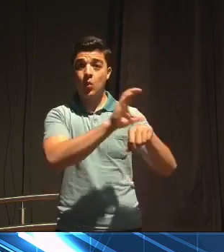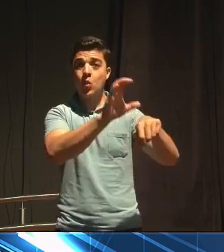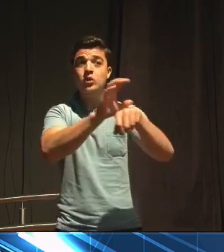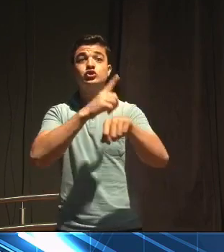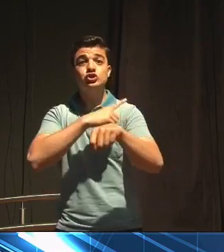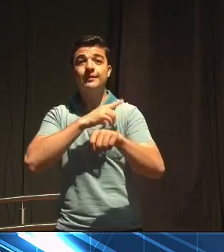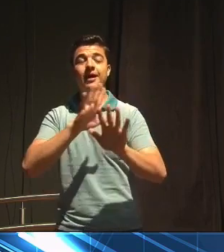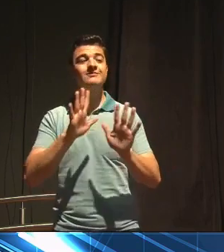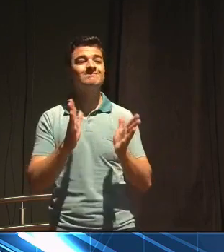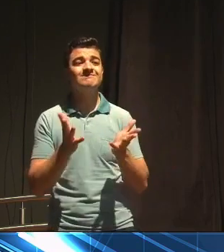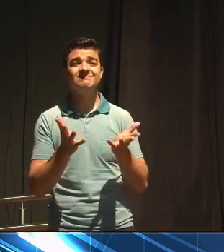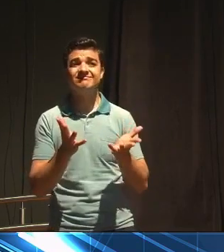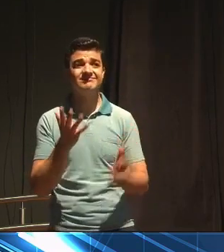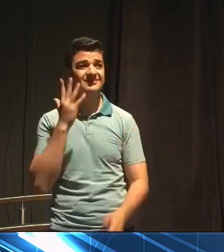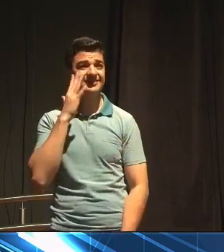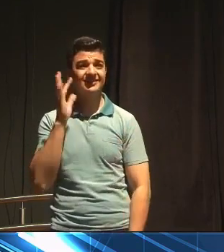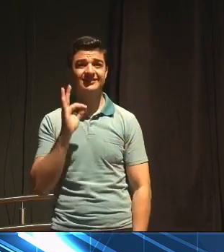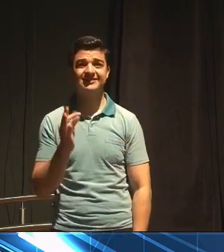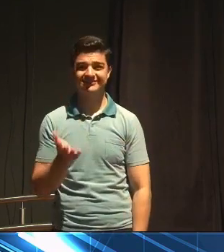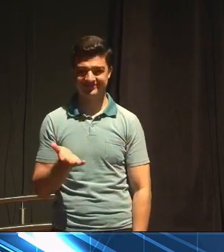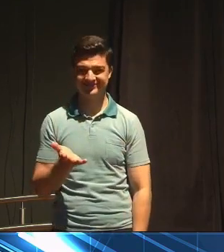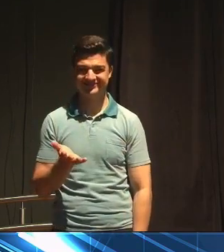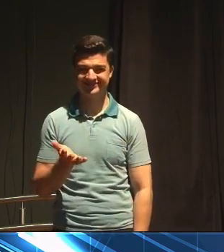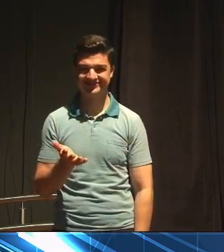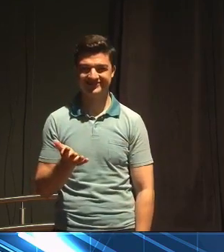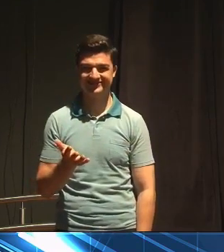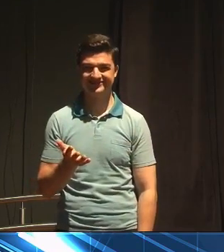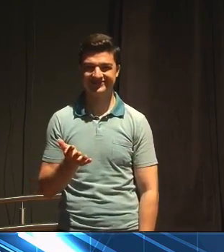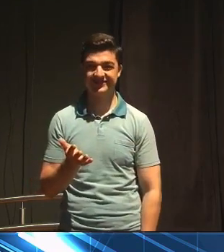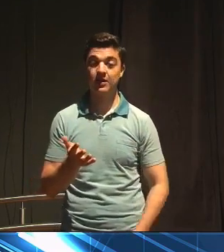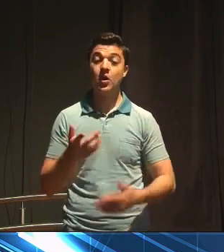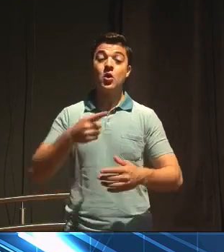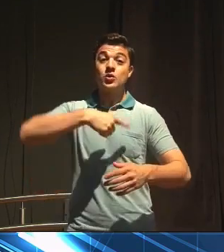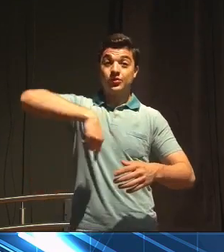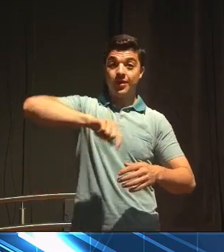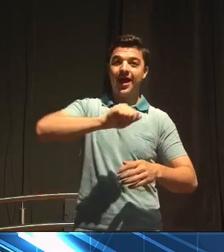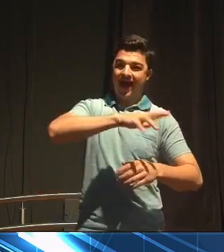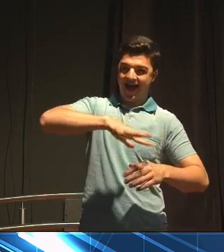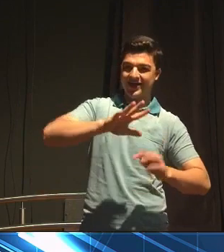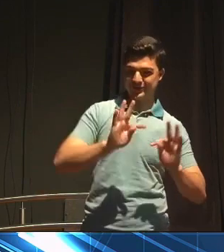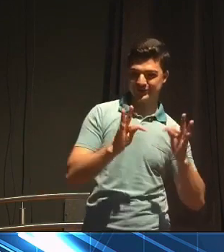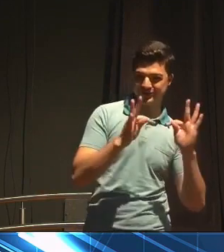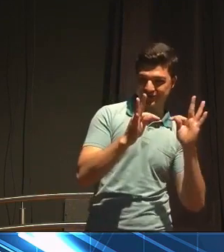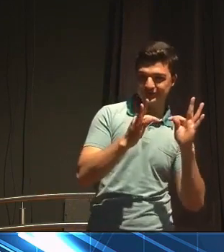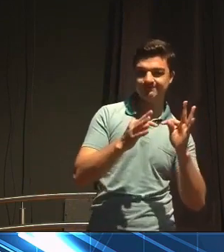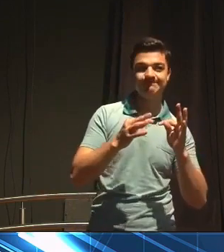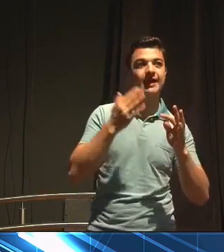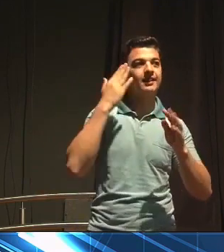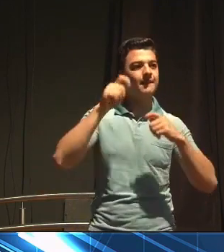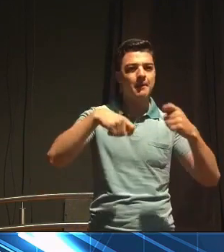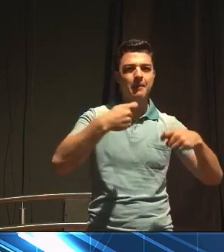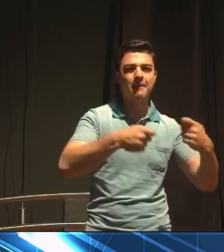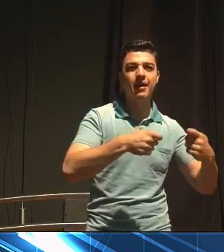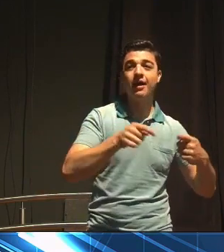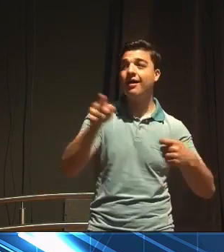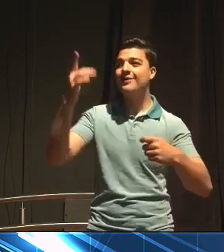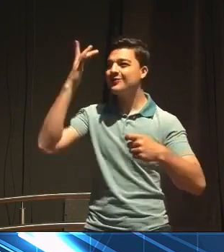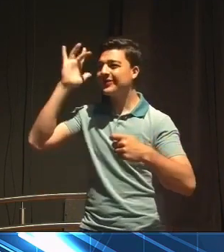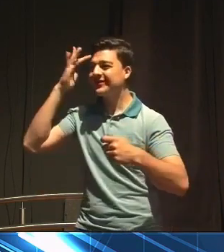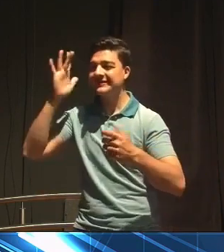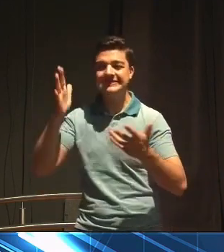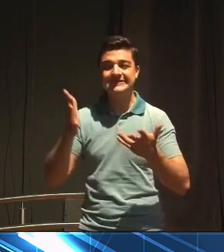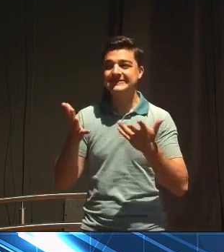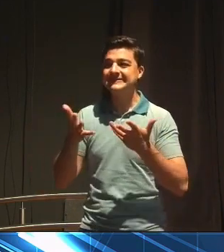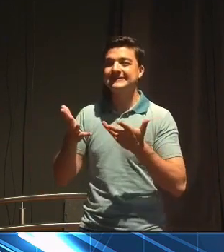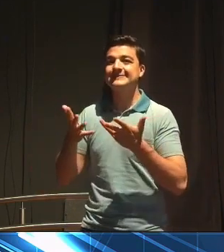dificuldade gigantesca de se comunicar com a pessoa que não entende tecnologia. Infelizmente, a gente não consegue sentar com a pessoa e